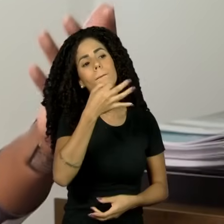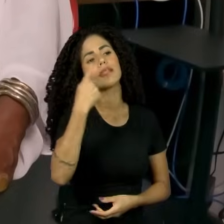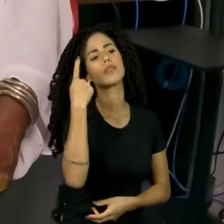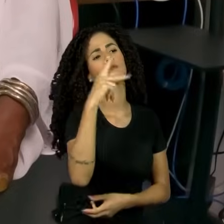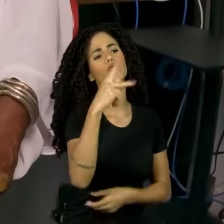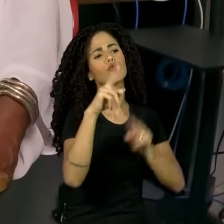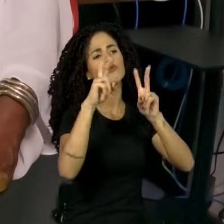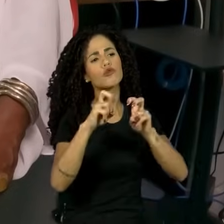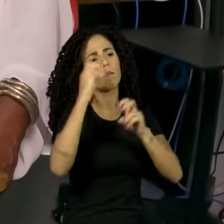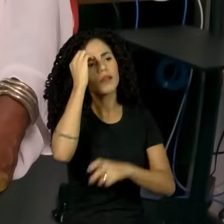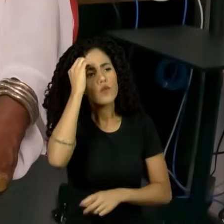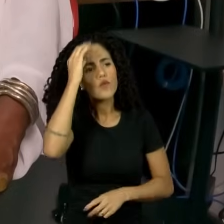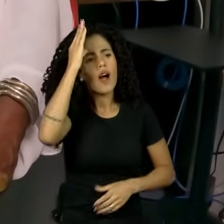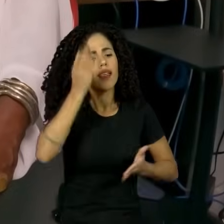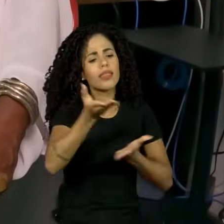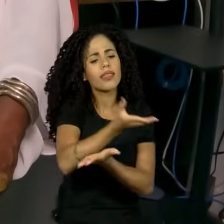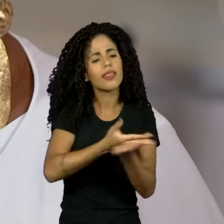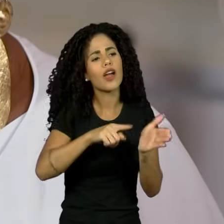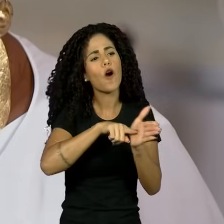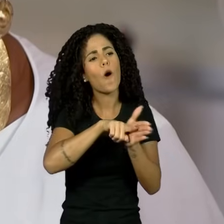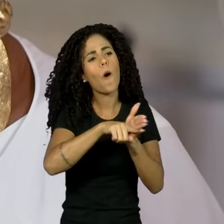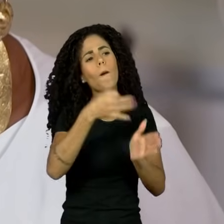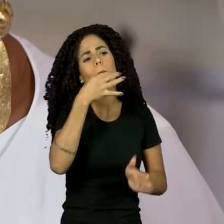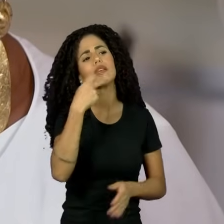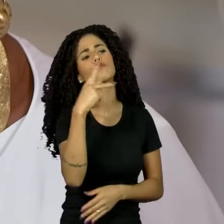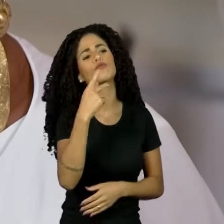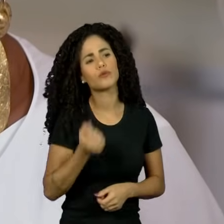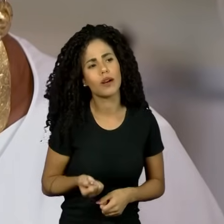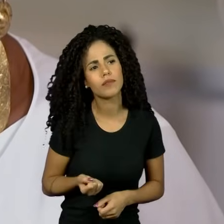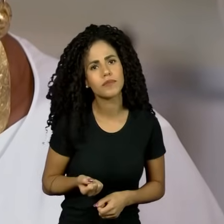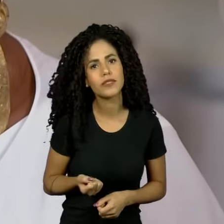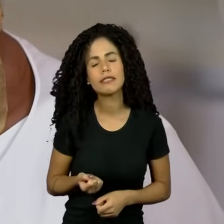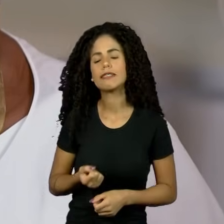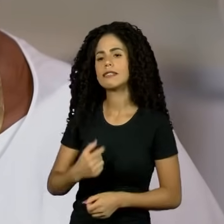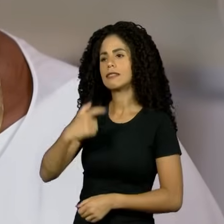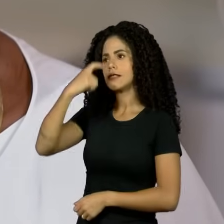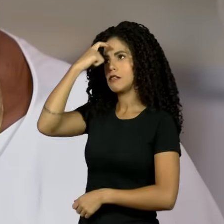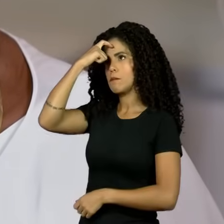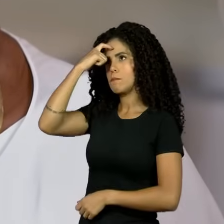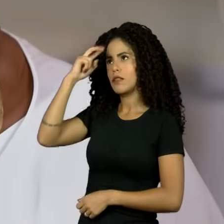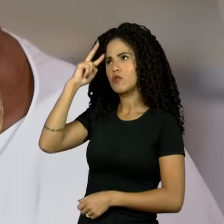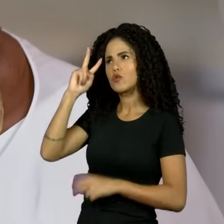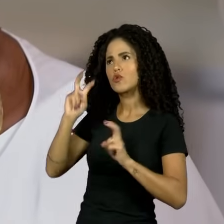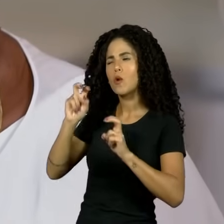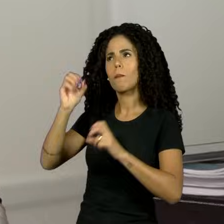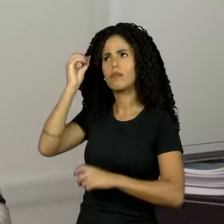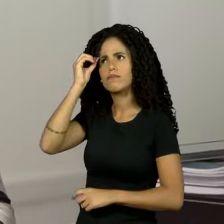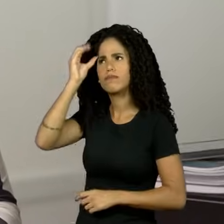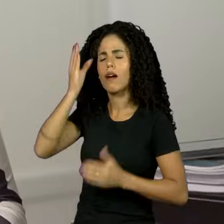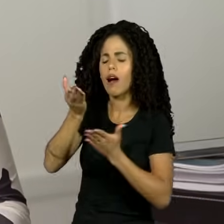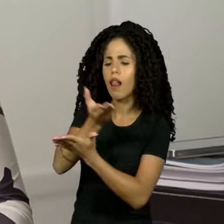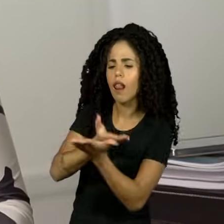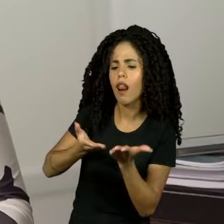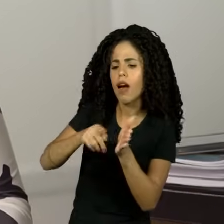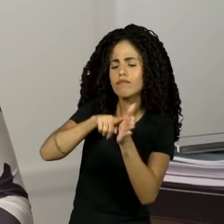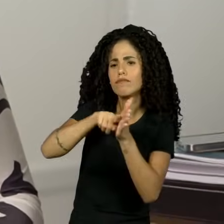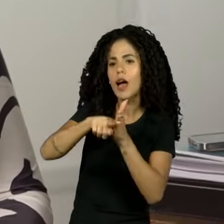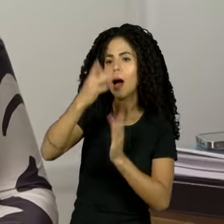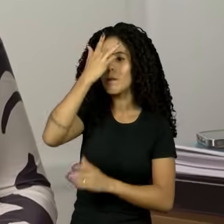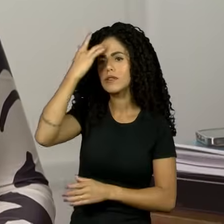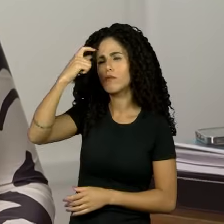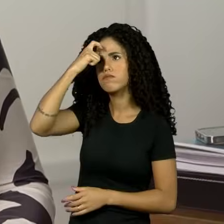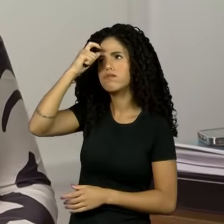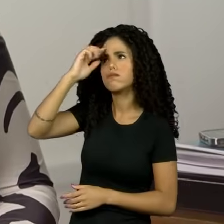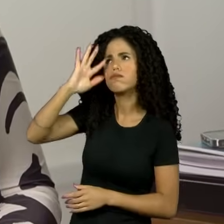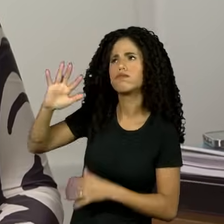a intelectualidade? Pensando no intelectual como aquele que é capaz de pensar,